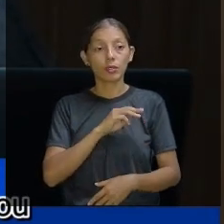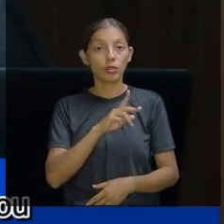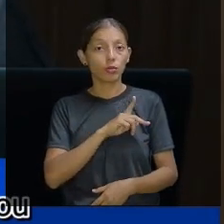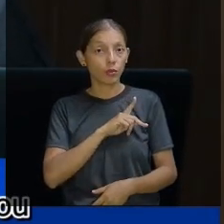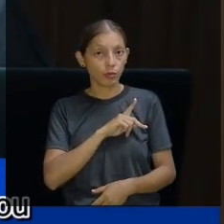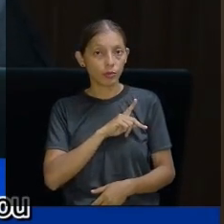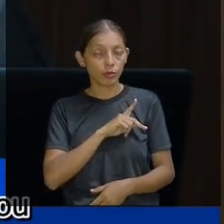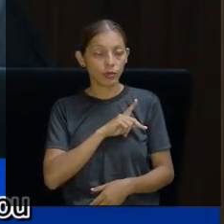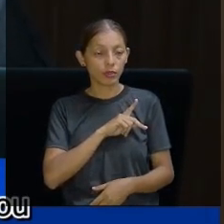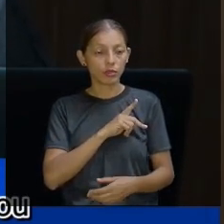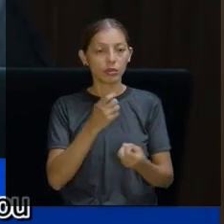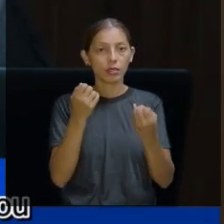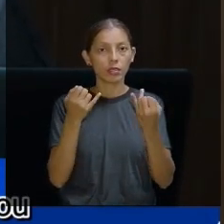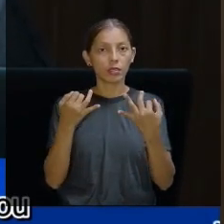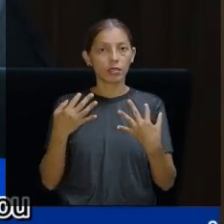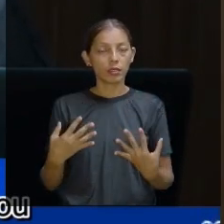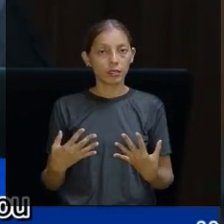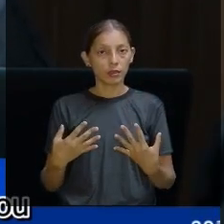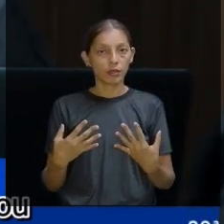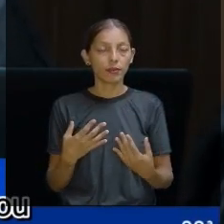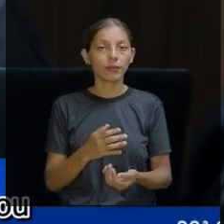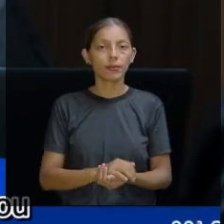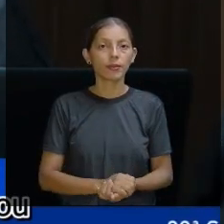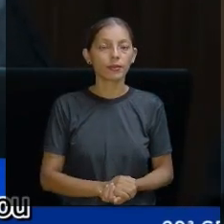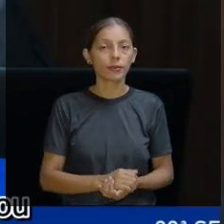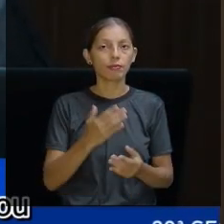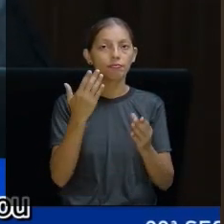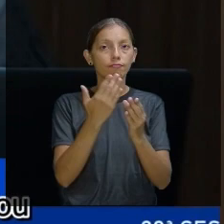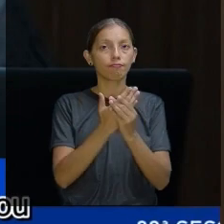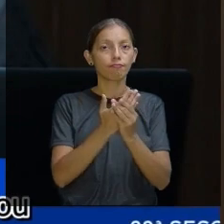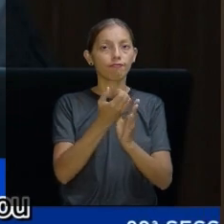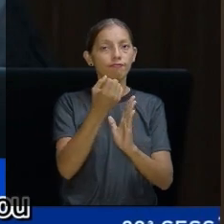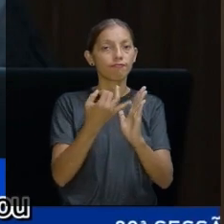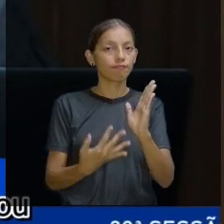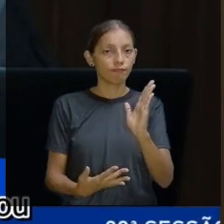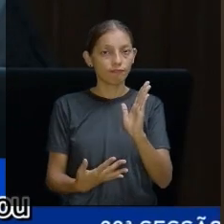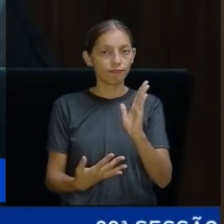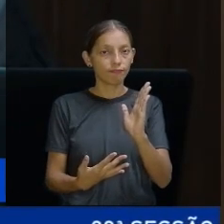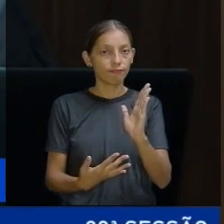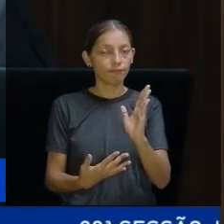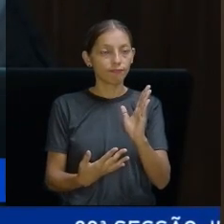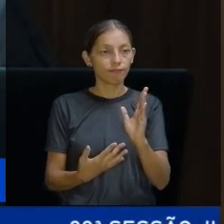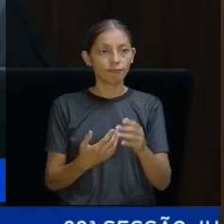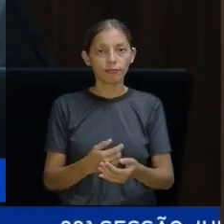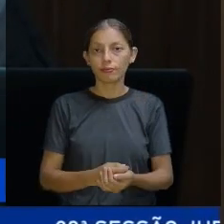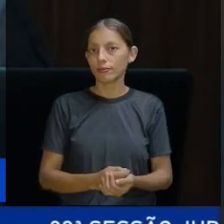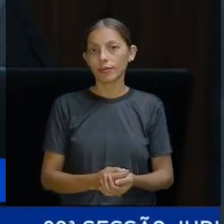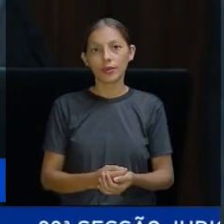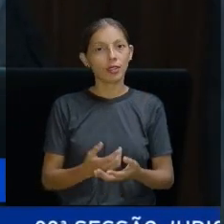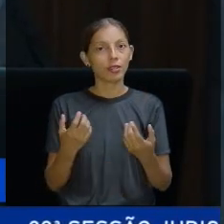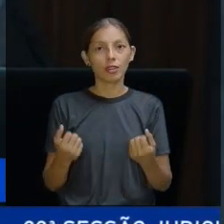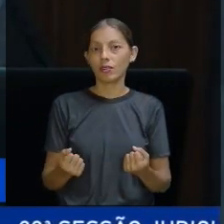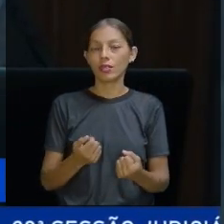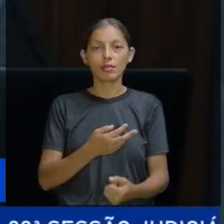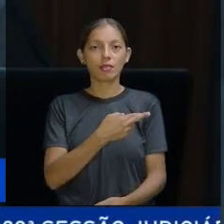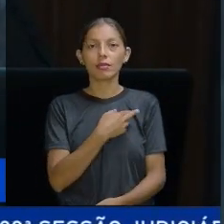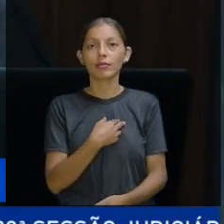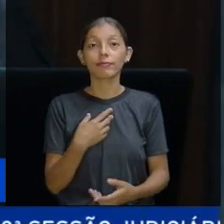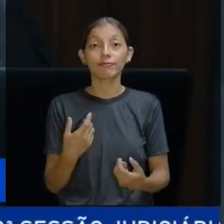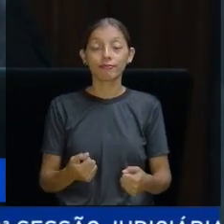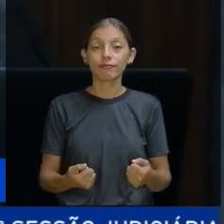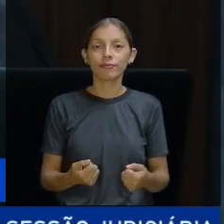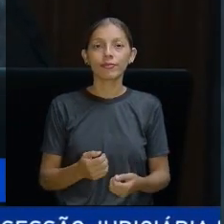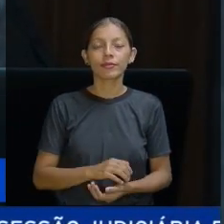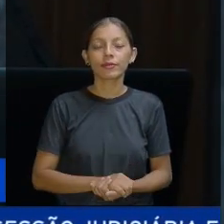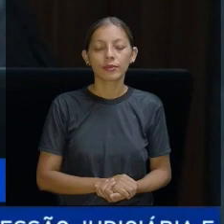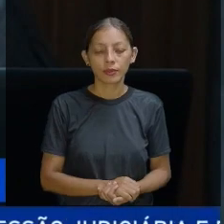Eleitoral, inicialmente, afirmou que os embargos não merecem acolhimentos, tendo em vista sua natureza vinculada